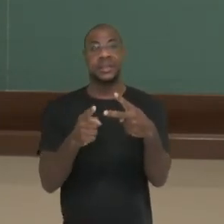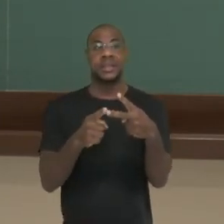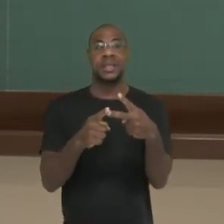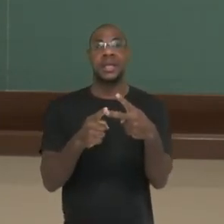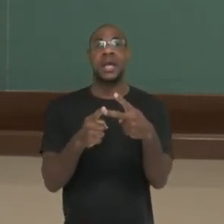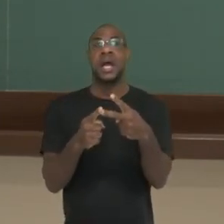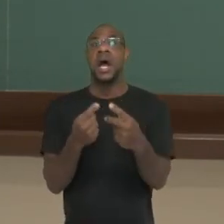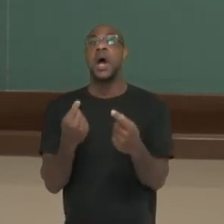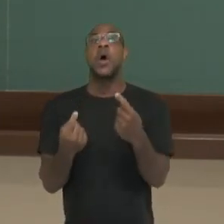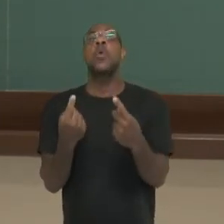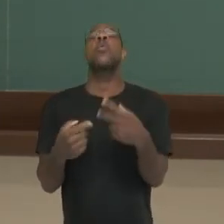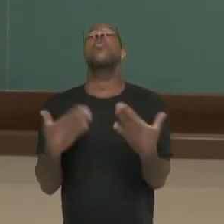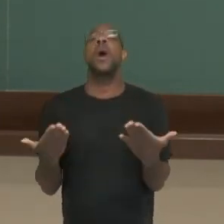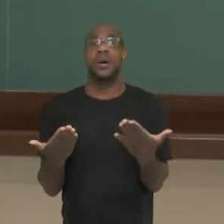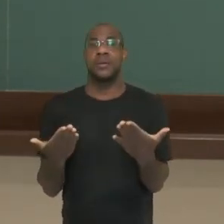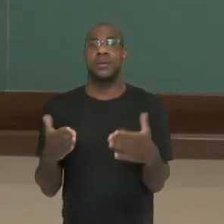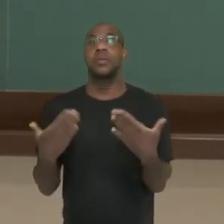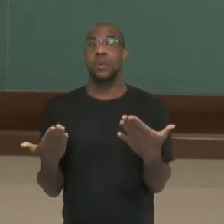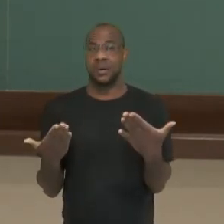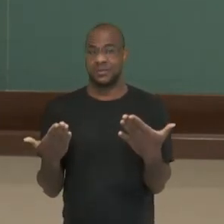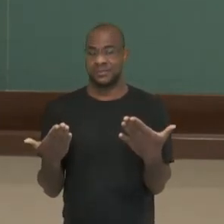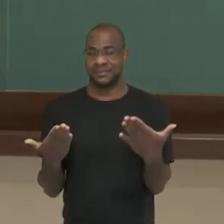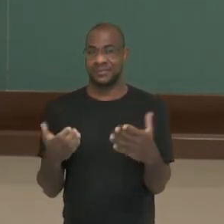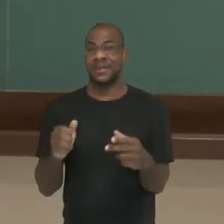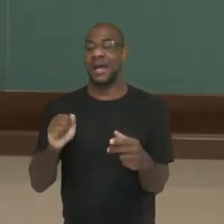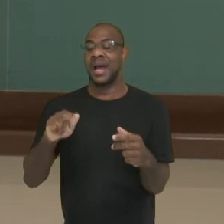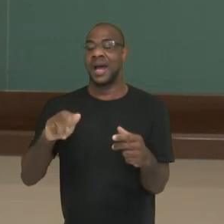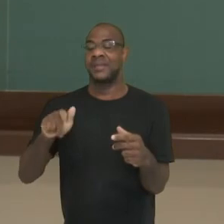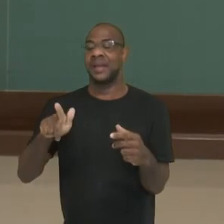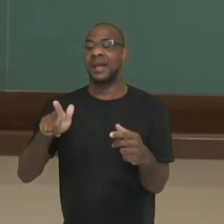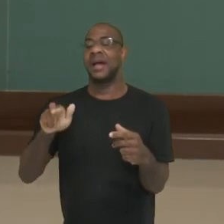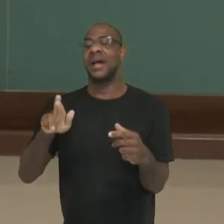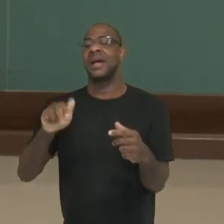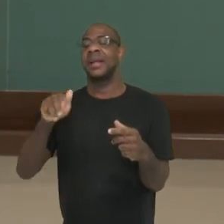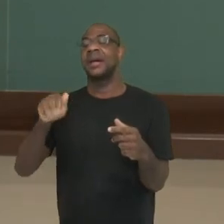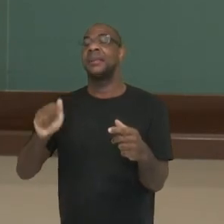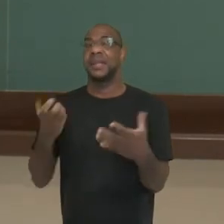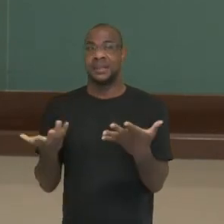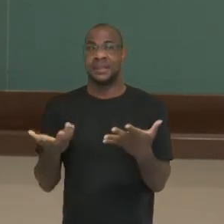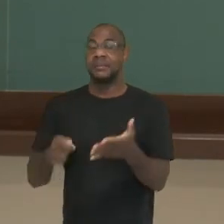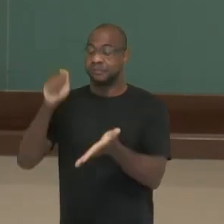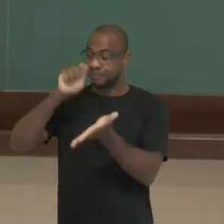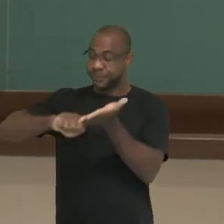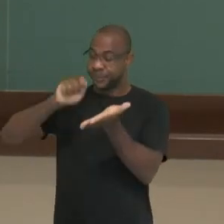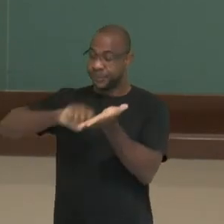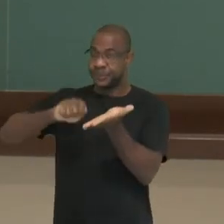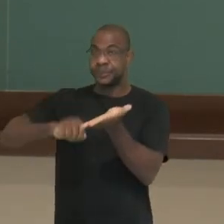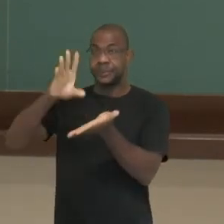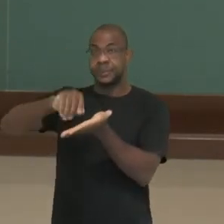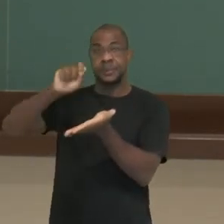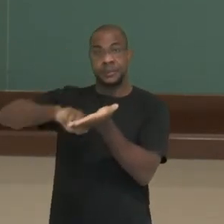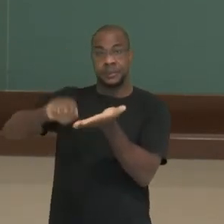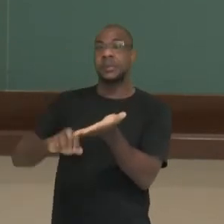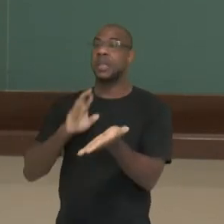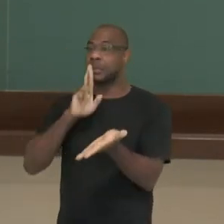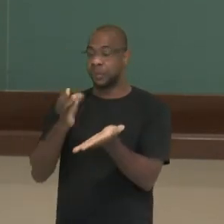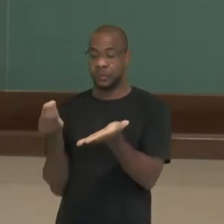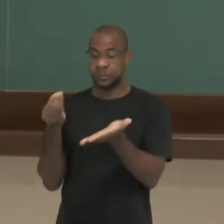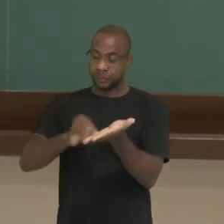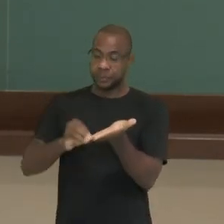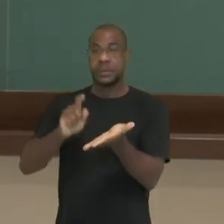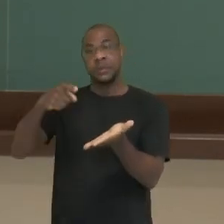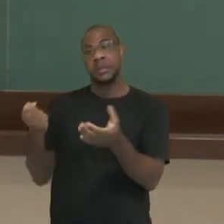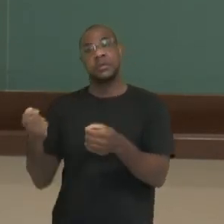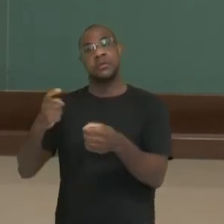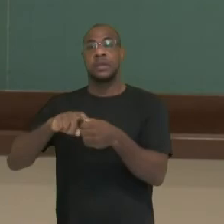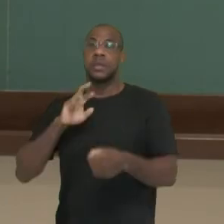o P quanto o A, ok? Então transcreva aí no seu caderno e daí nós já retornamos com a